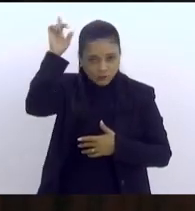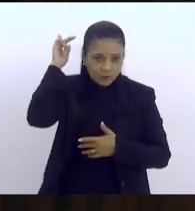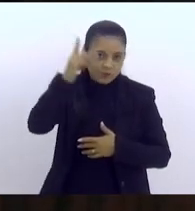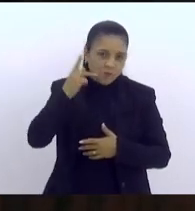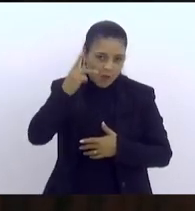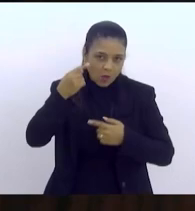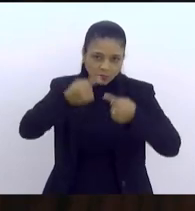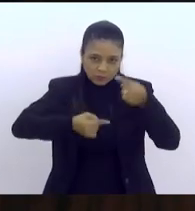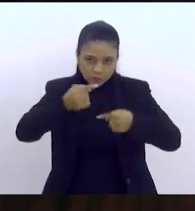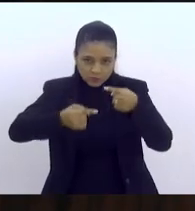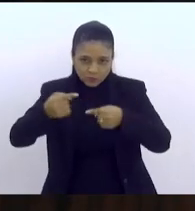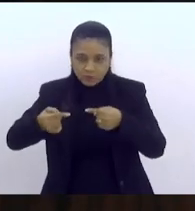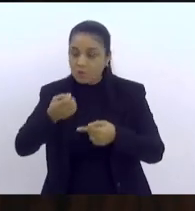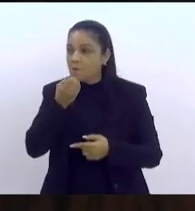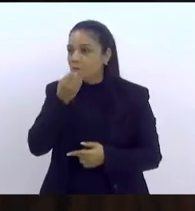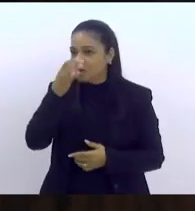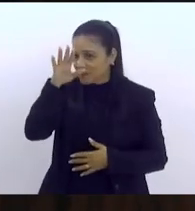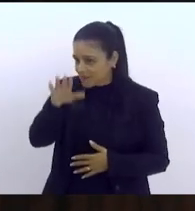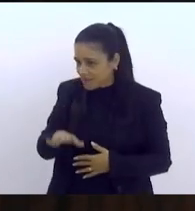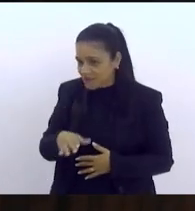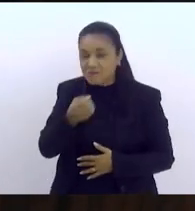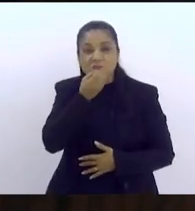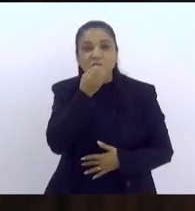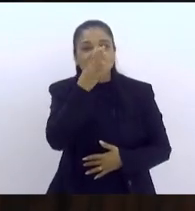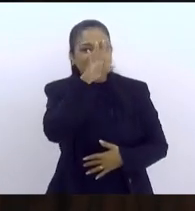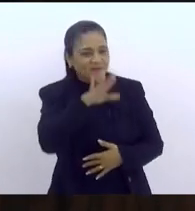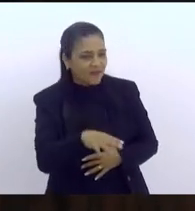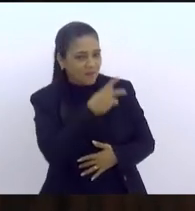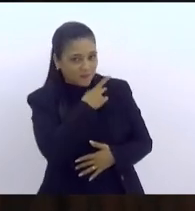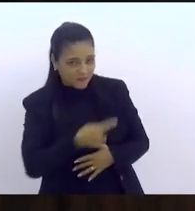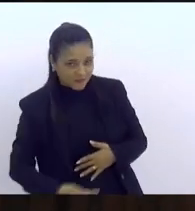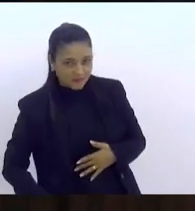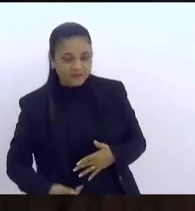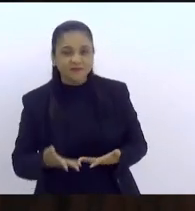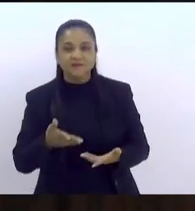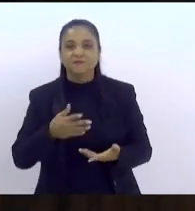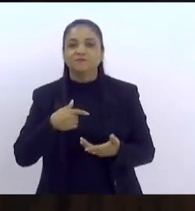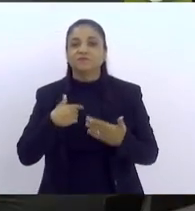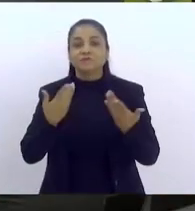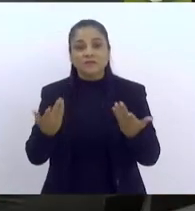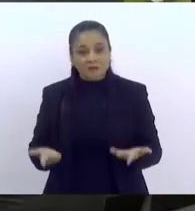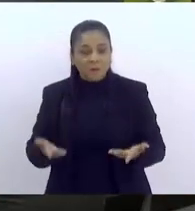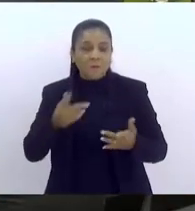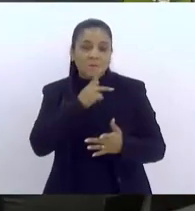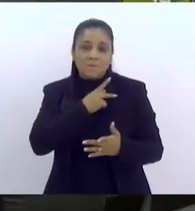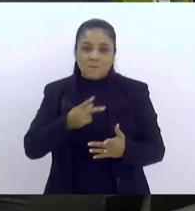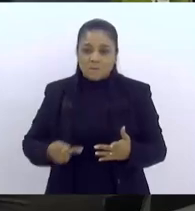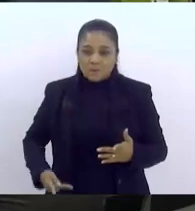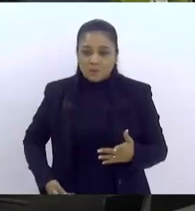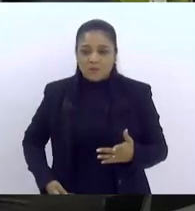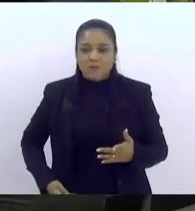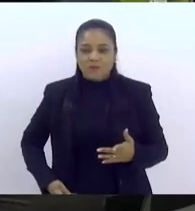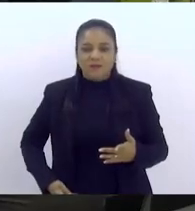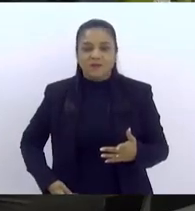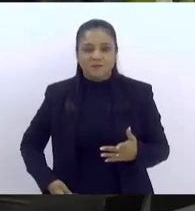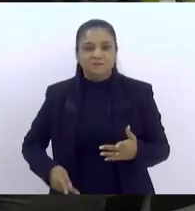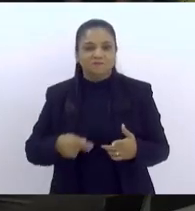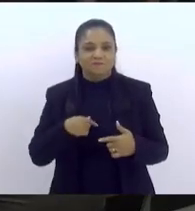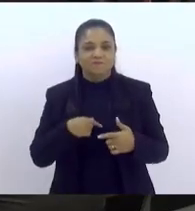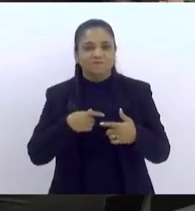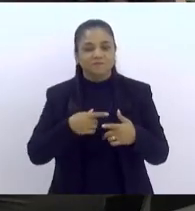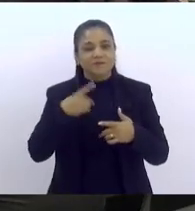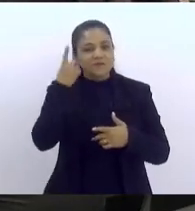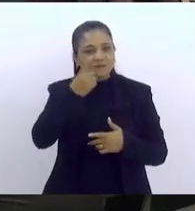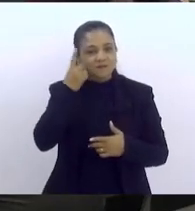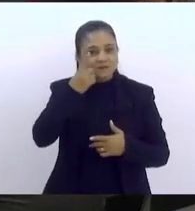Boa tarde, deputado. Boa tarde, presidente. Senhor presidente, senhoras e senhores deputados,